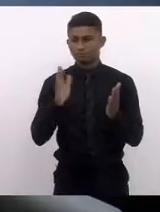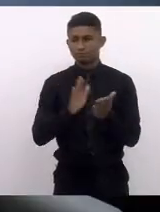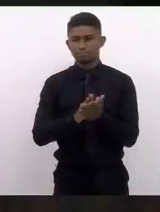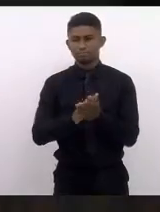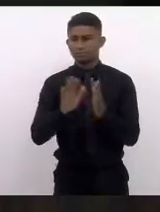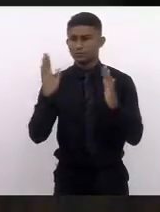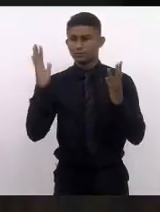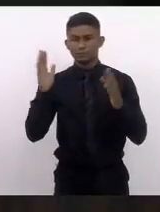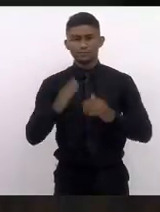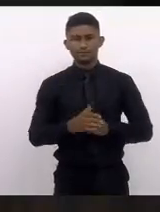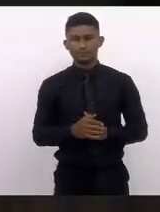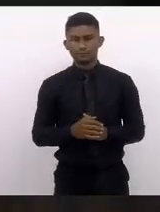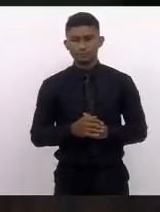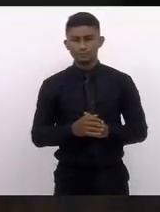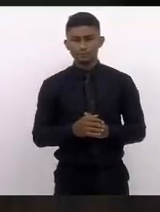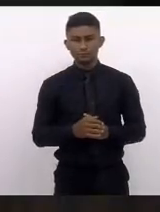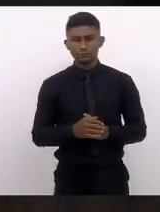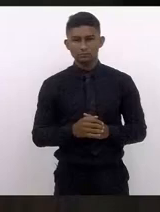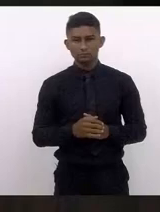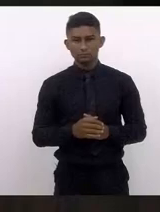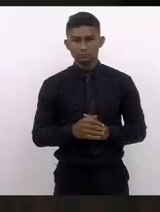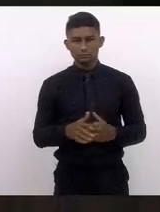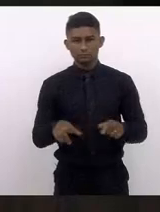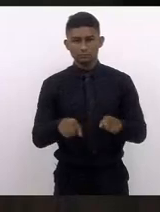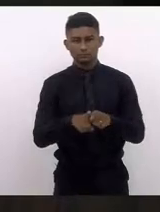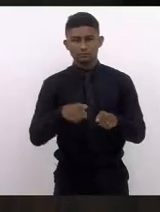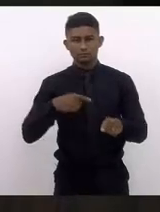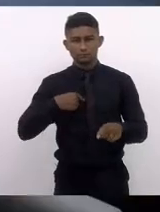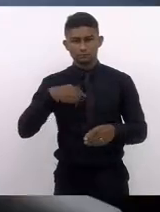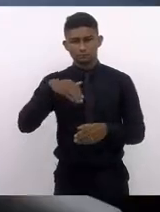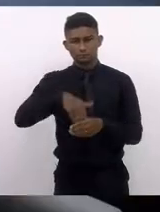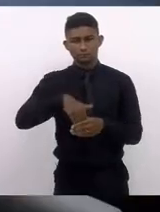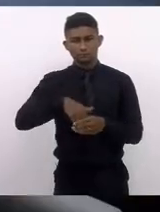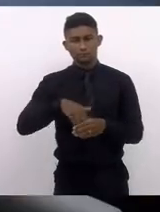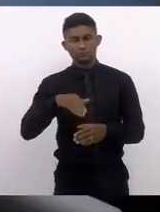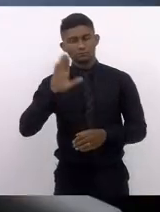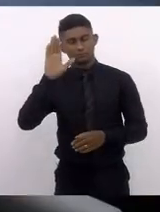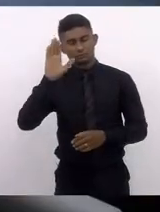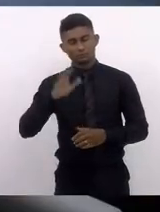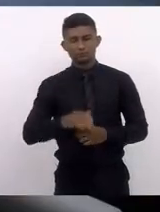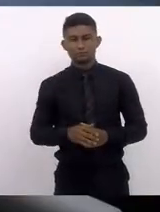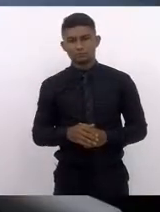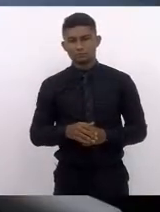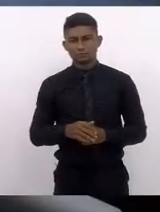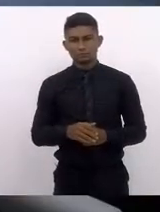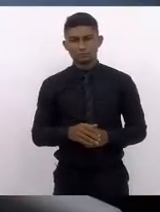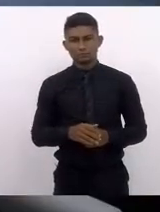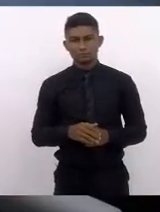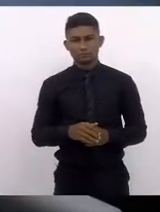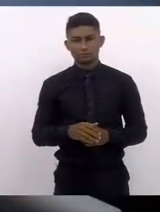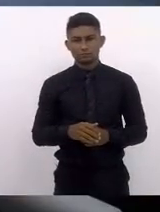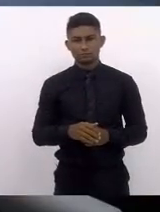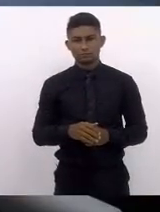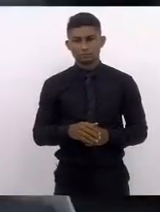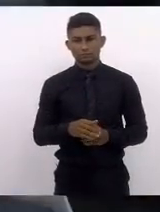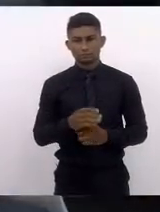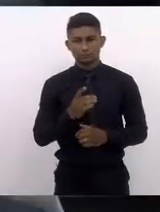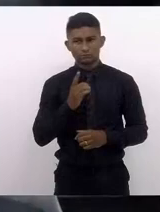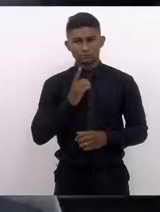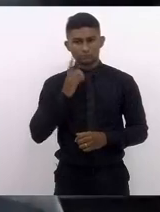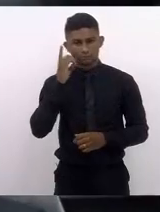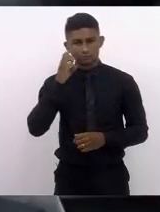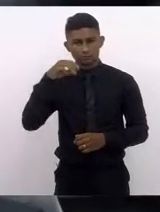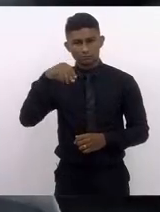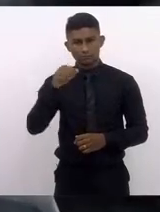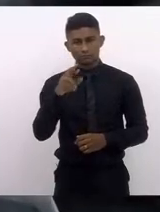show da série mas também depois eu a presidente Deputado Marcus Miller quando